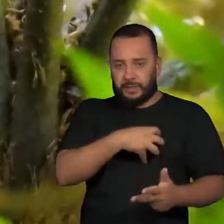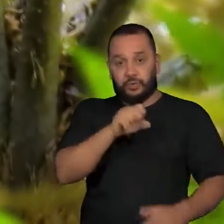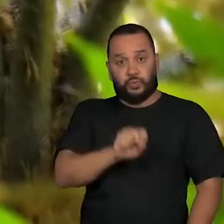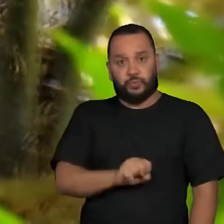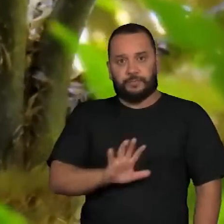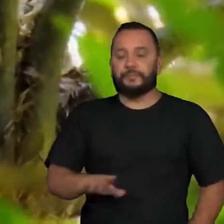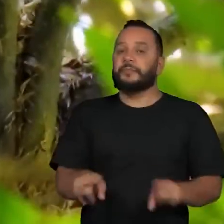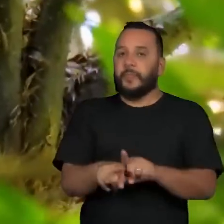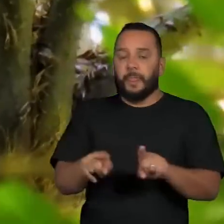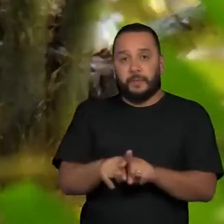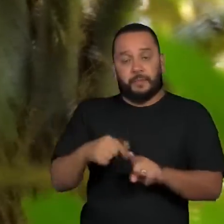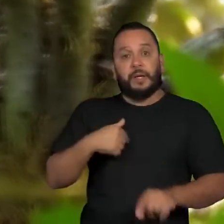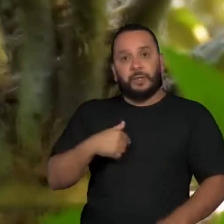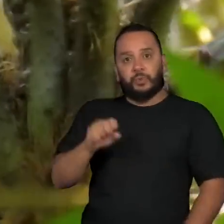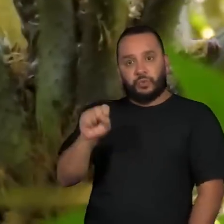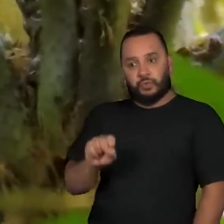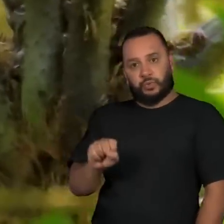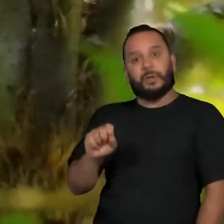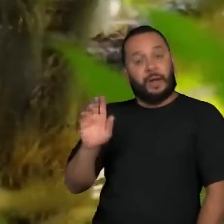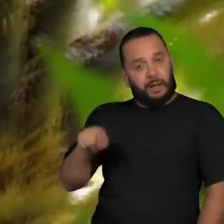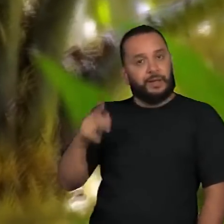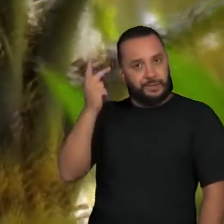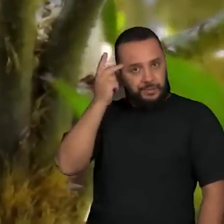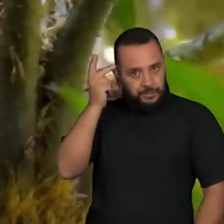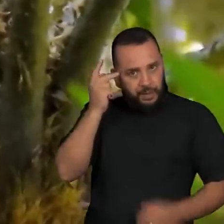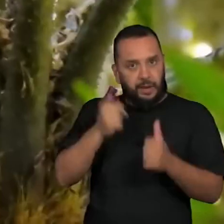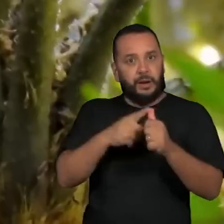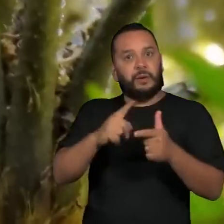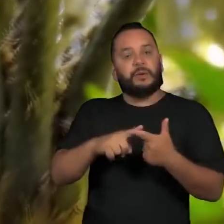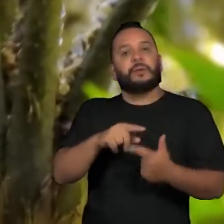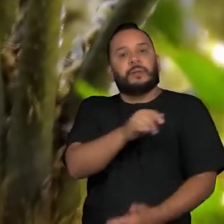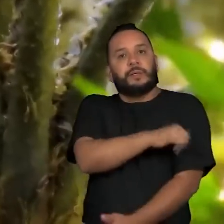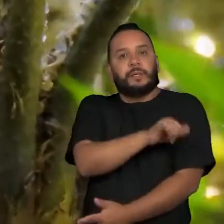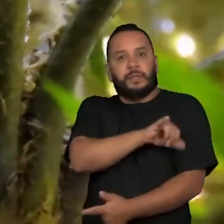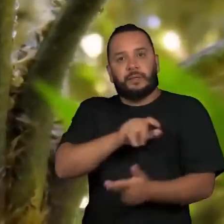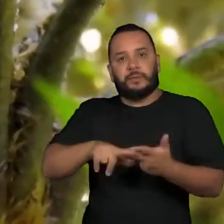do sul, no Rio de Janeiro, São Paulo e Paraná.